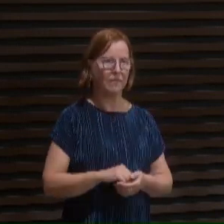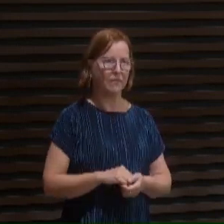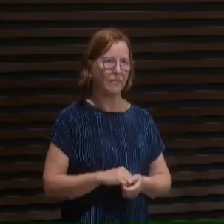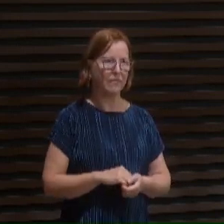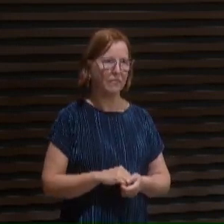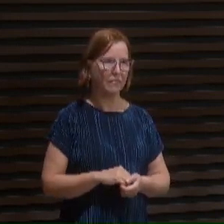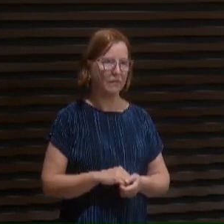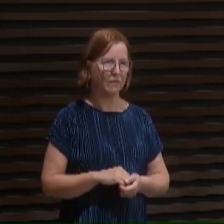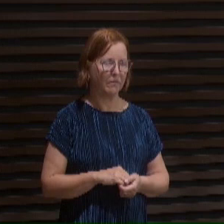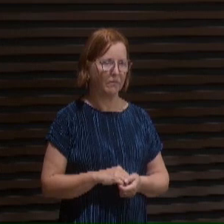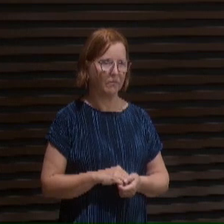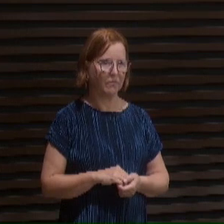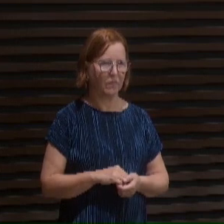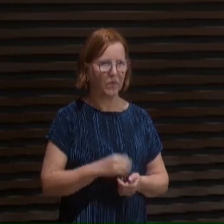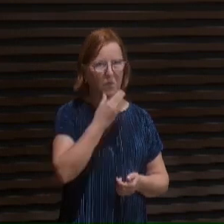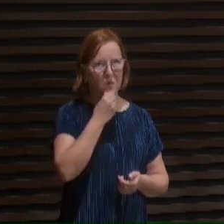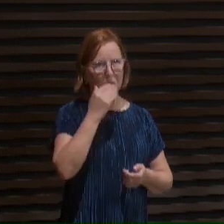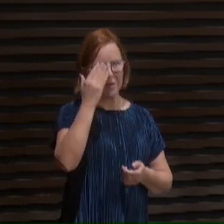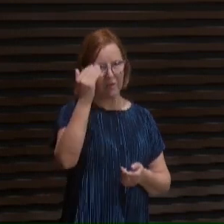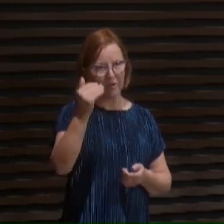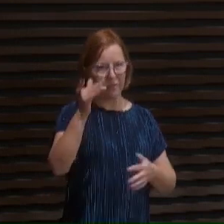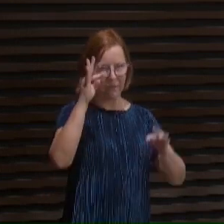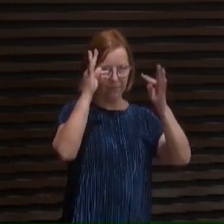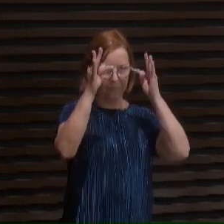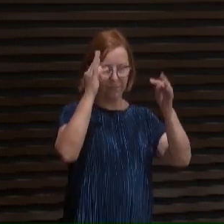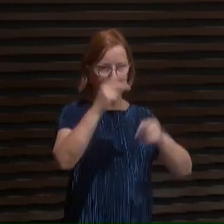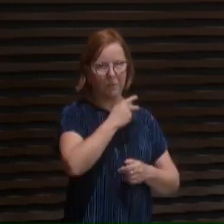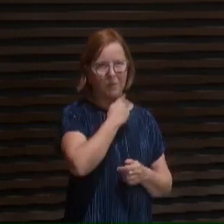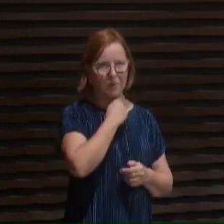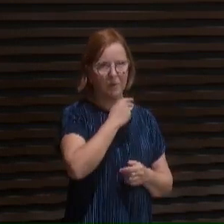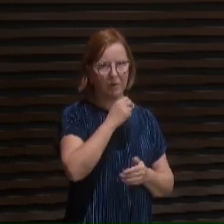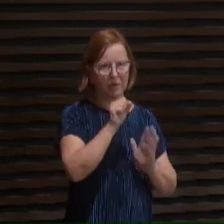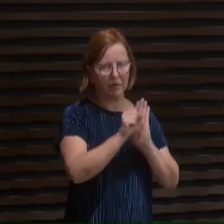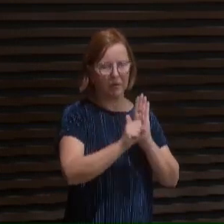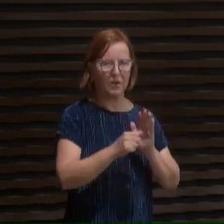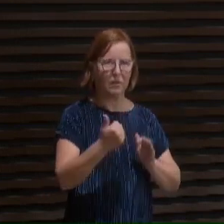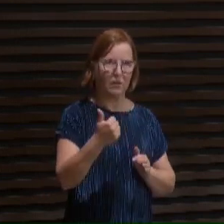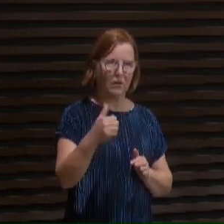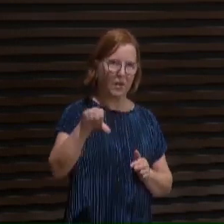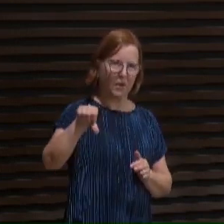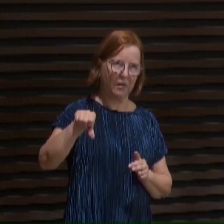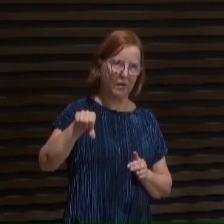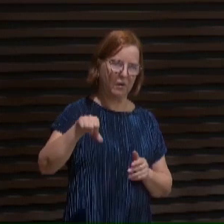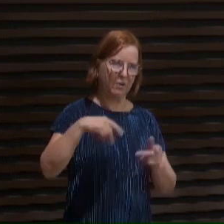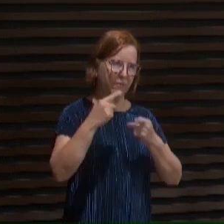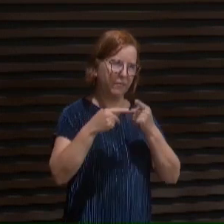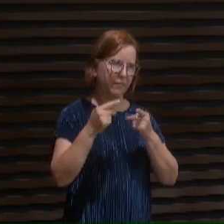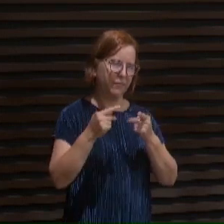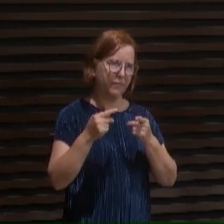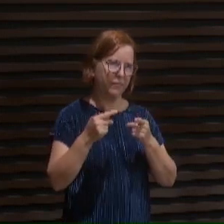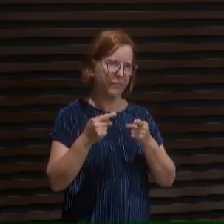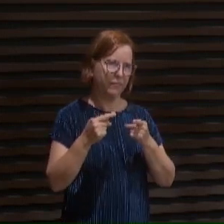O William Plumer, um teólogo presbiteriano do século XIX, ele disse o seguinte: